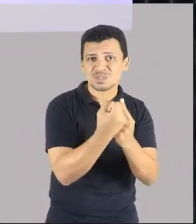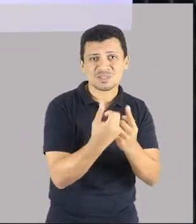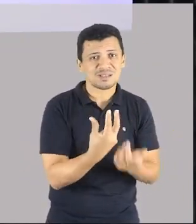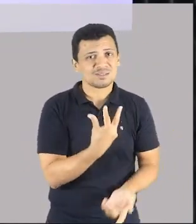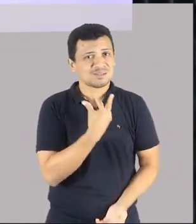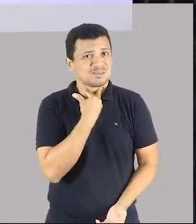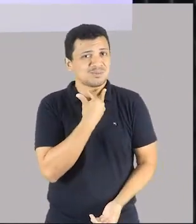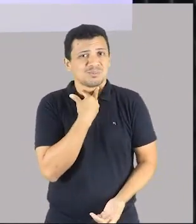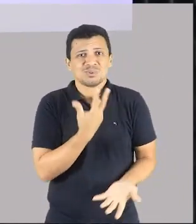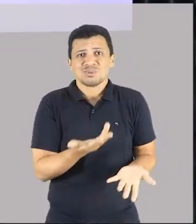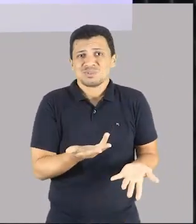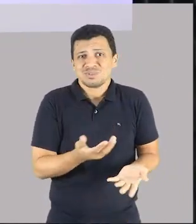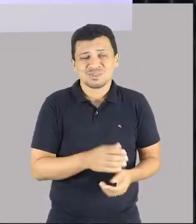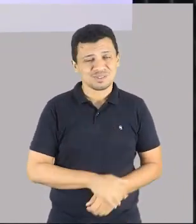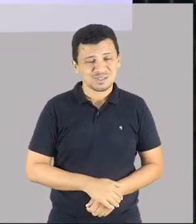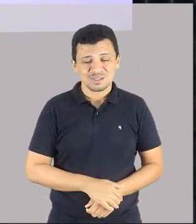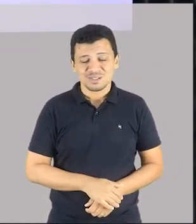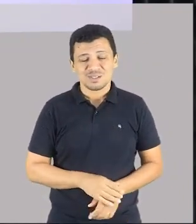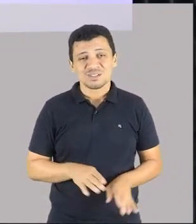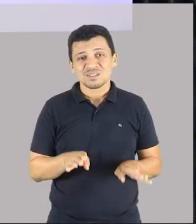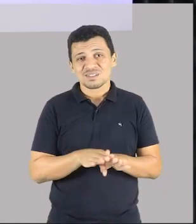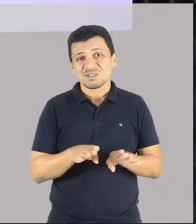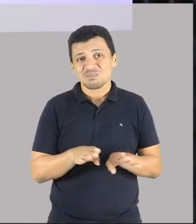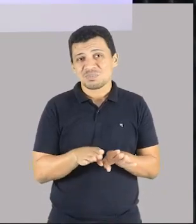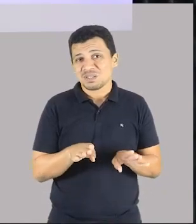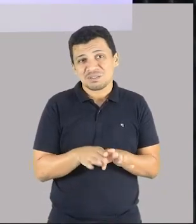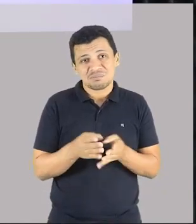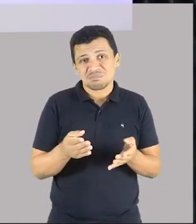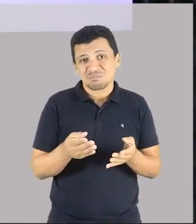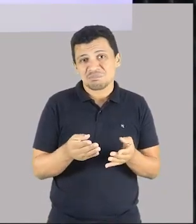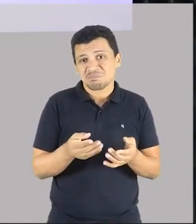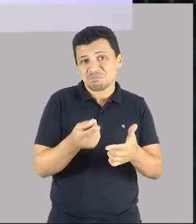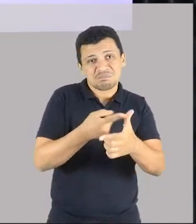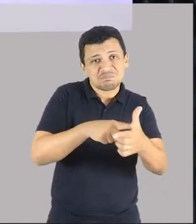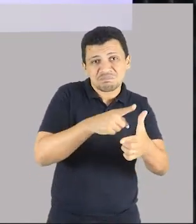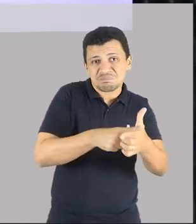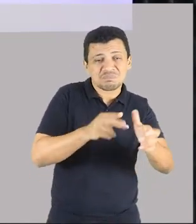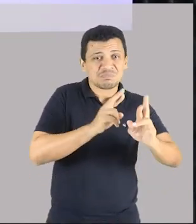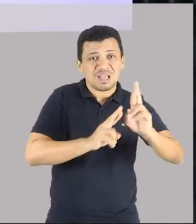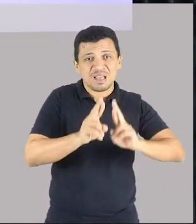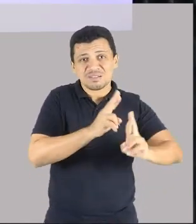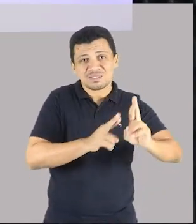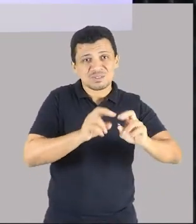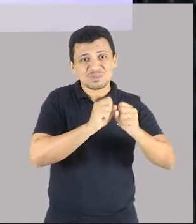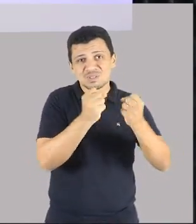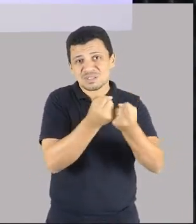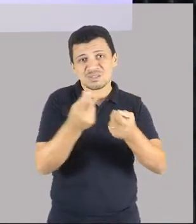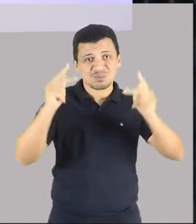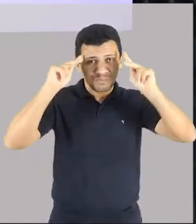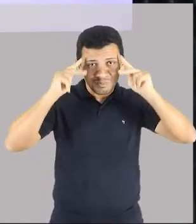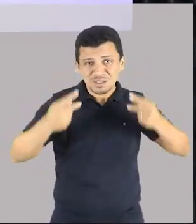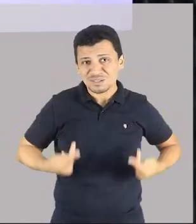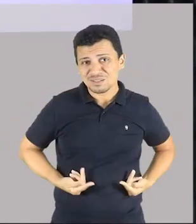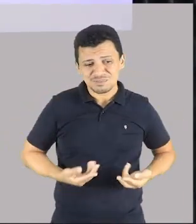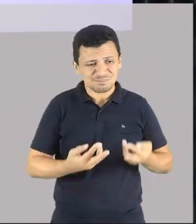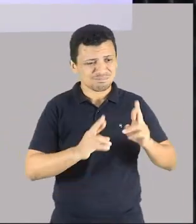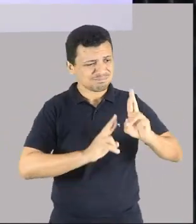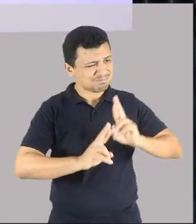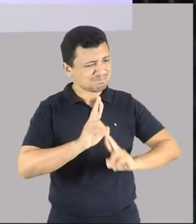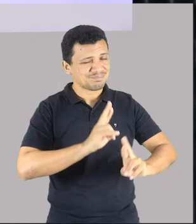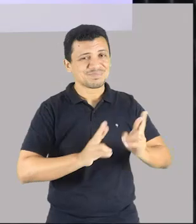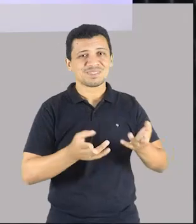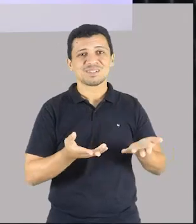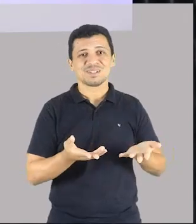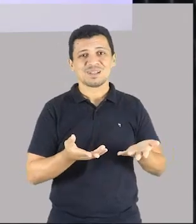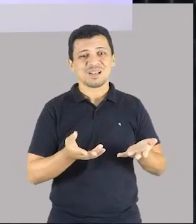necessárias. Ela não tem como prever os imprevistos próprios da sociedade, das relações humanas. Então, embora seja